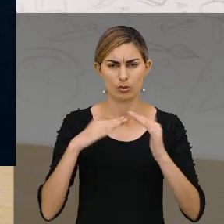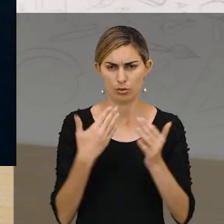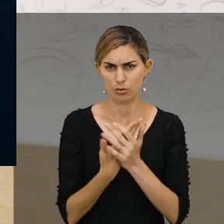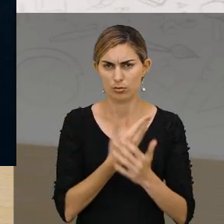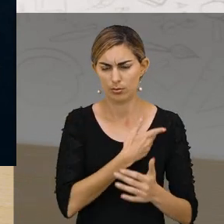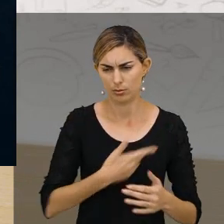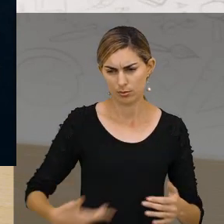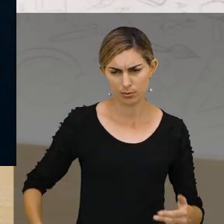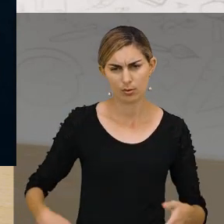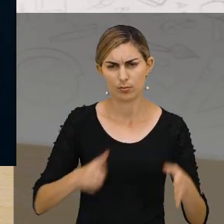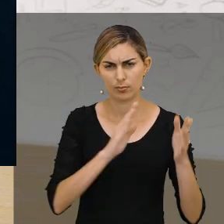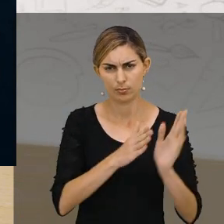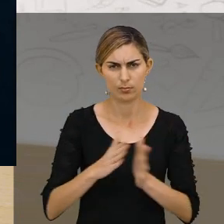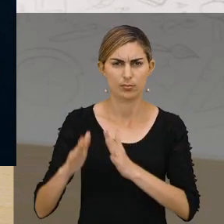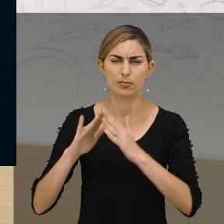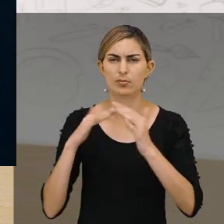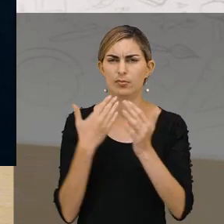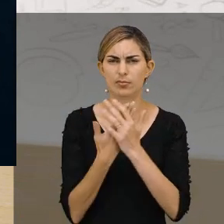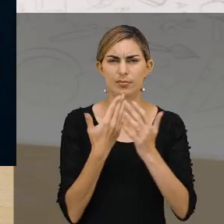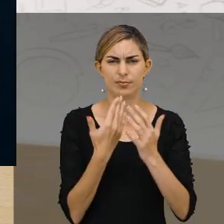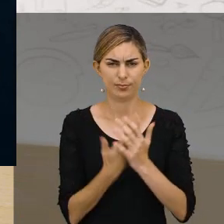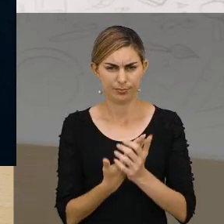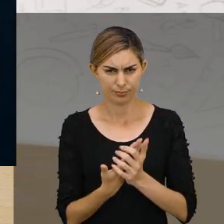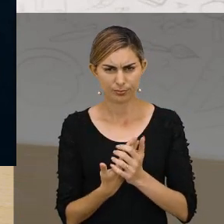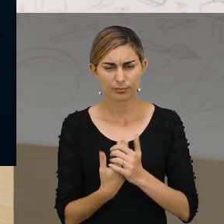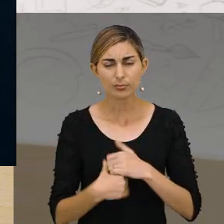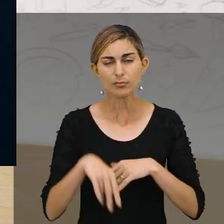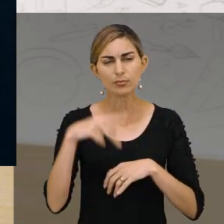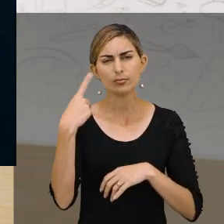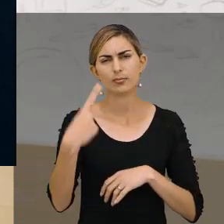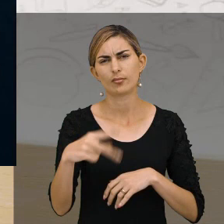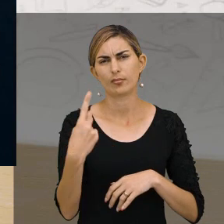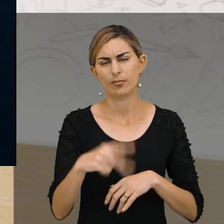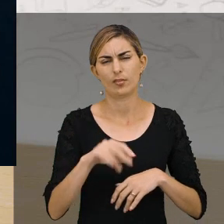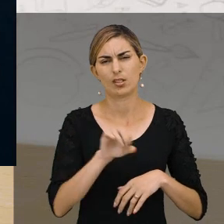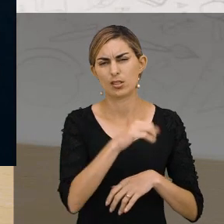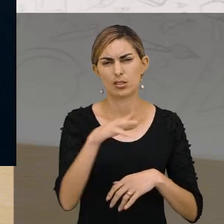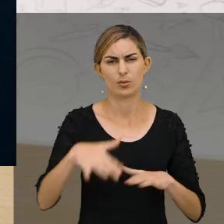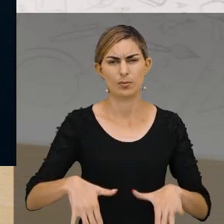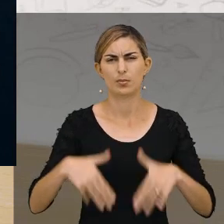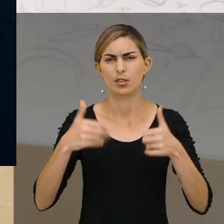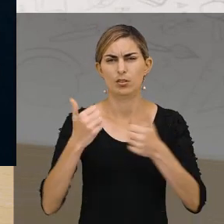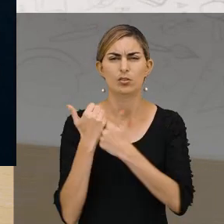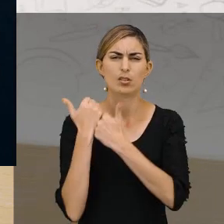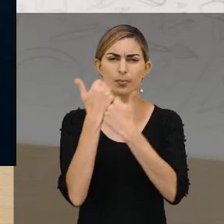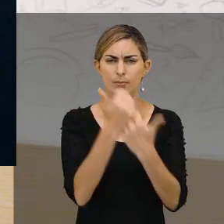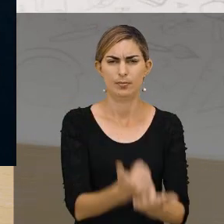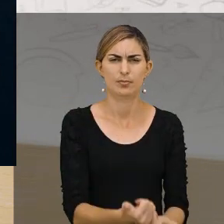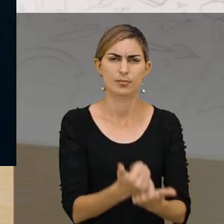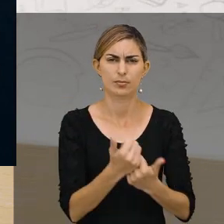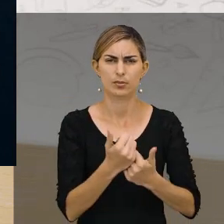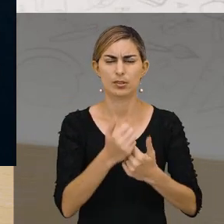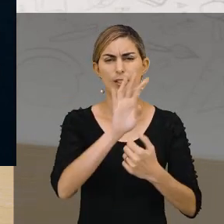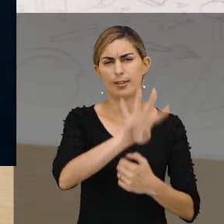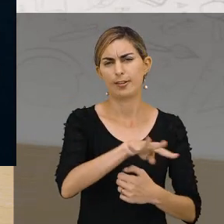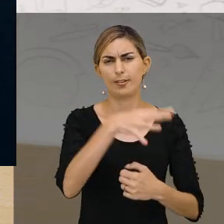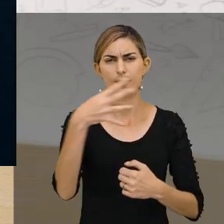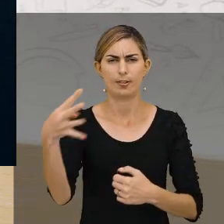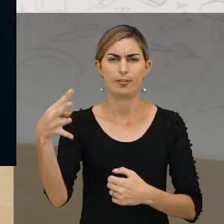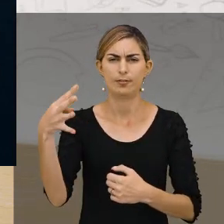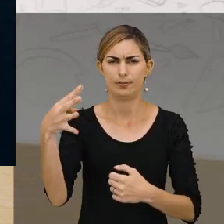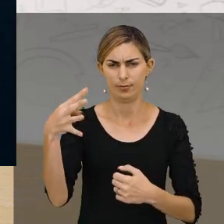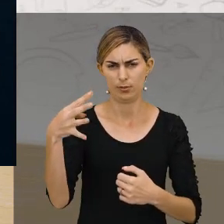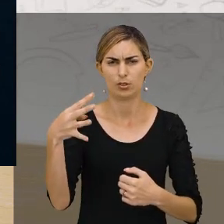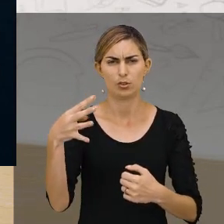elementos básicos da organização escolar, eles estão e são melhor representados em